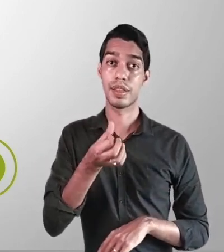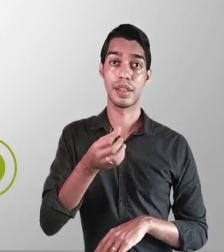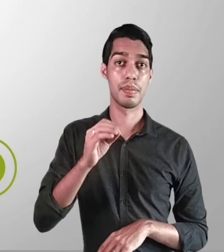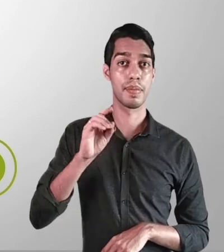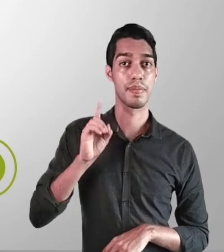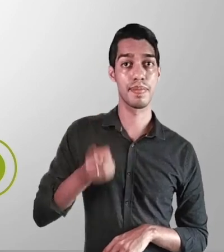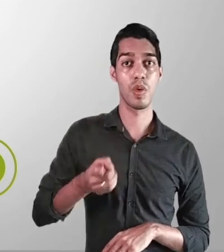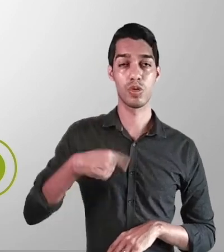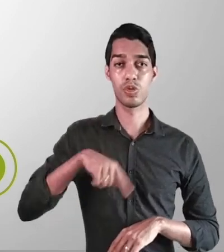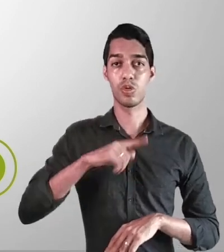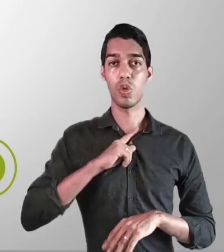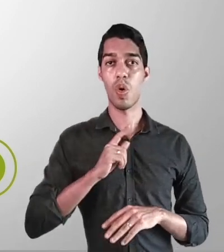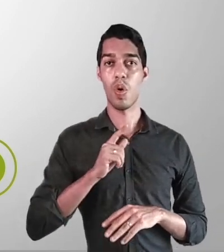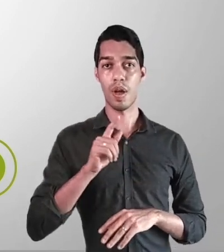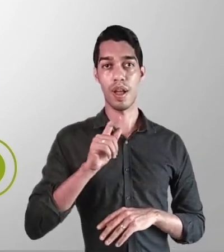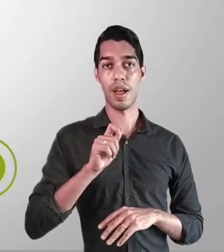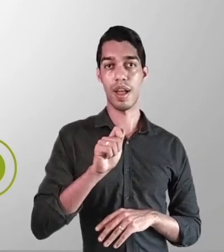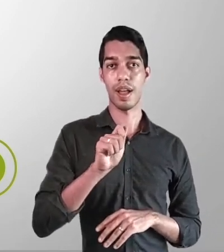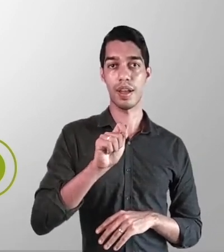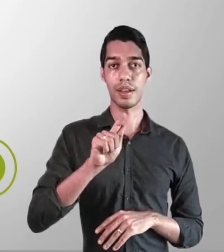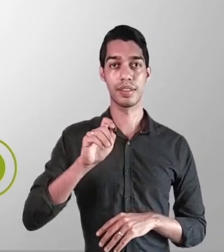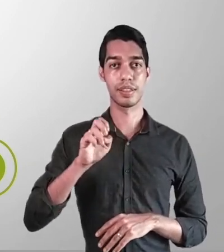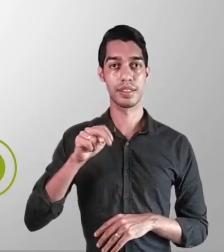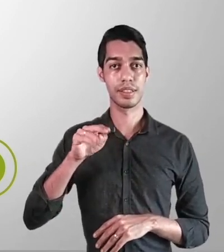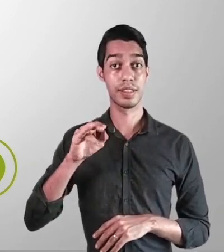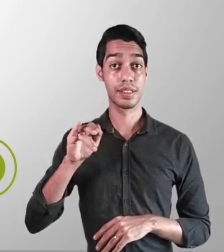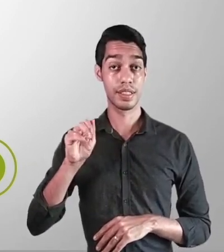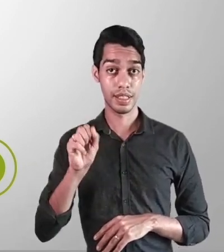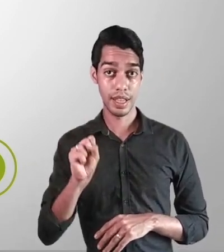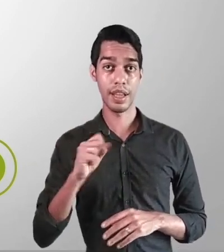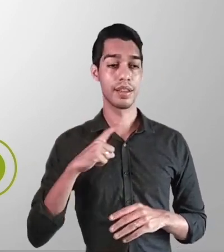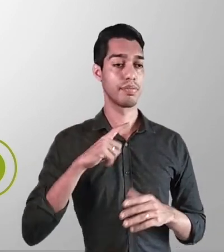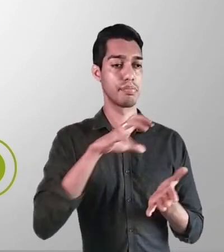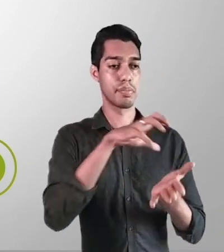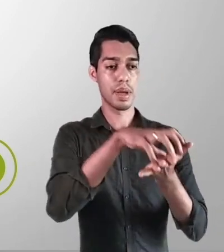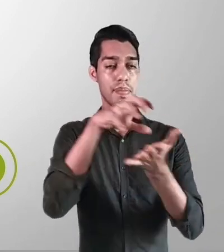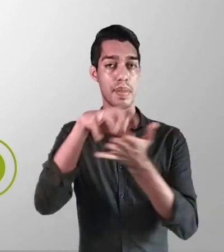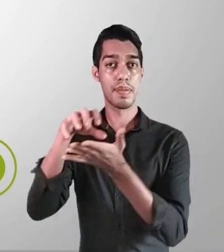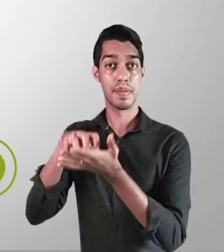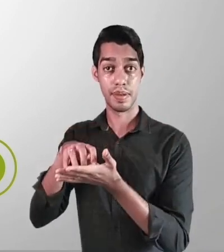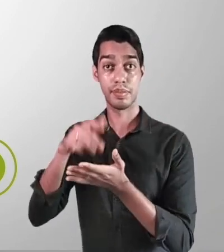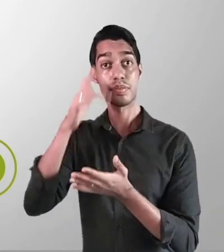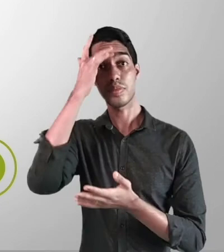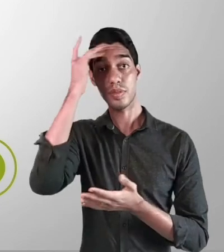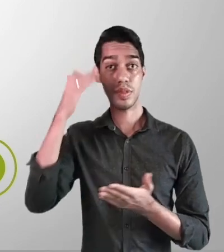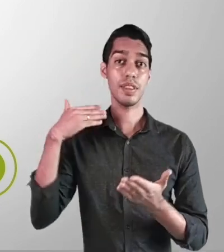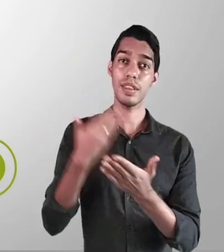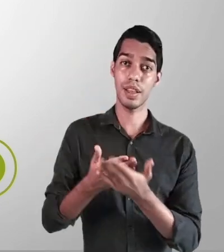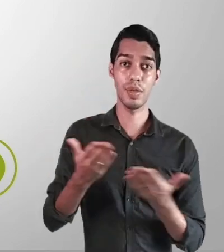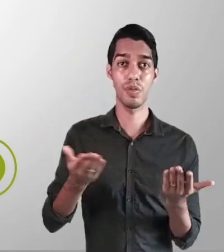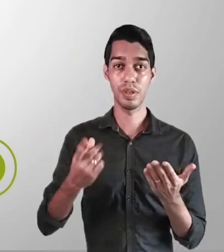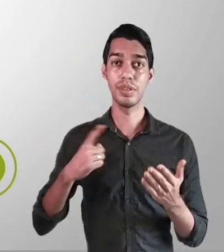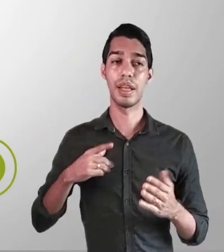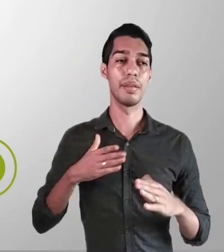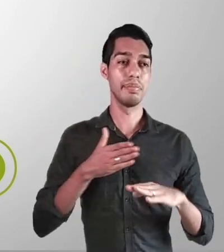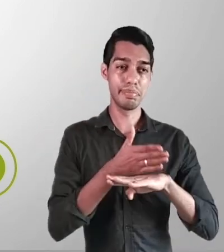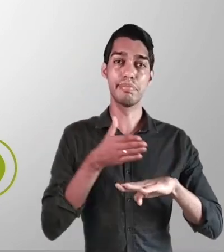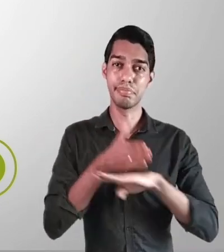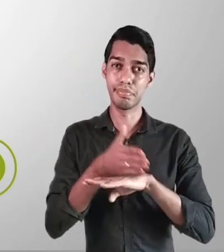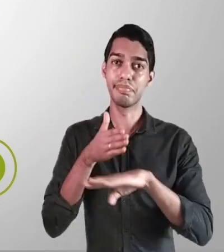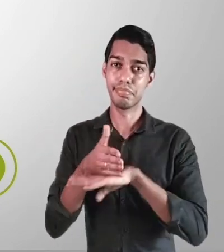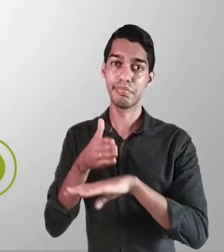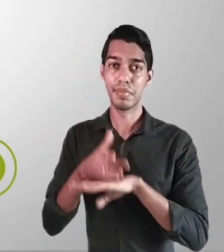agências, correspondentes bancários, etc. e tal. E as pessoas ainda usam muito isso. A tecnologia ainda não